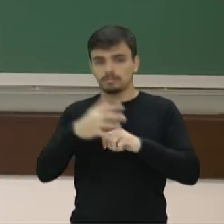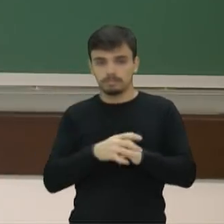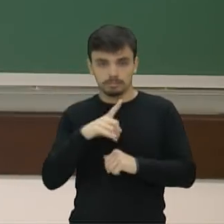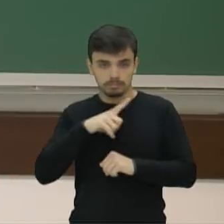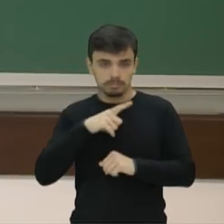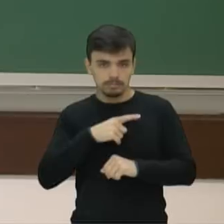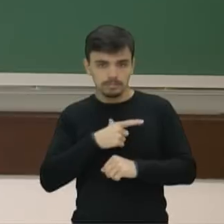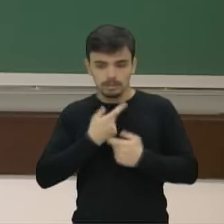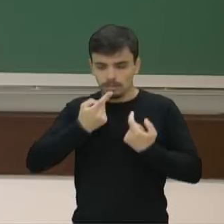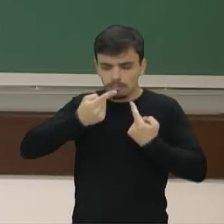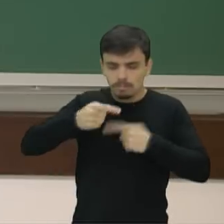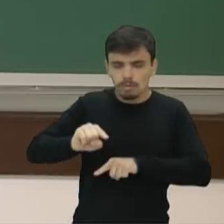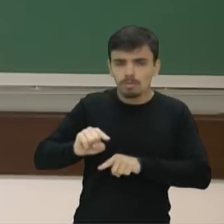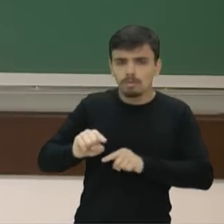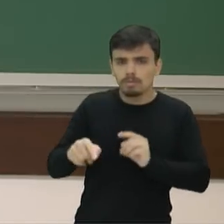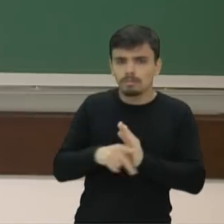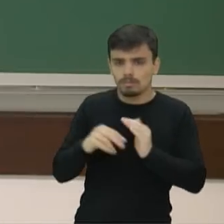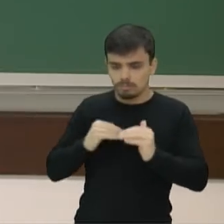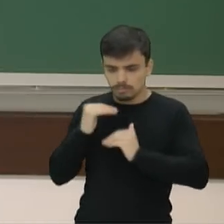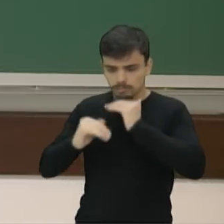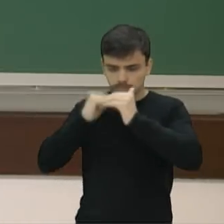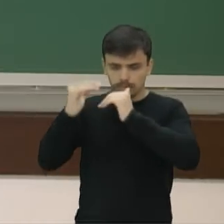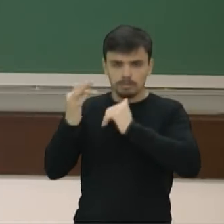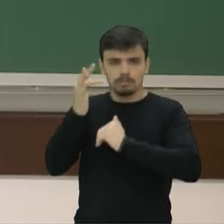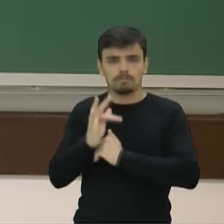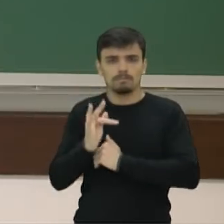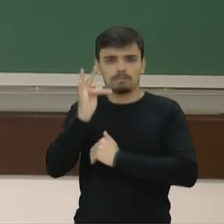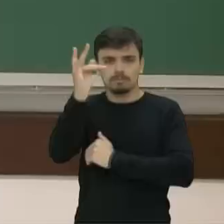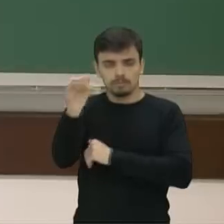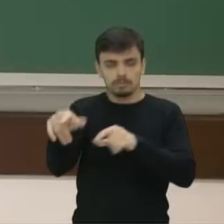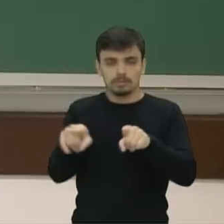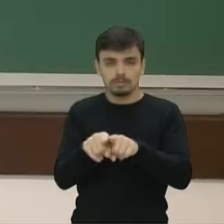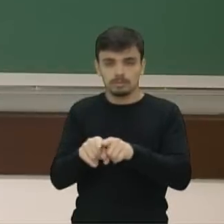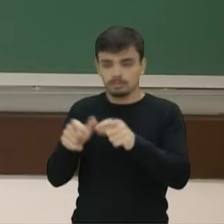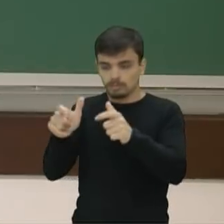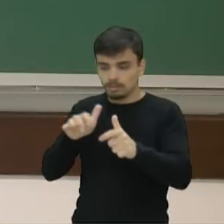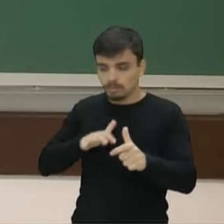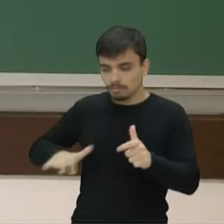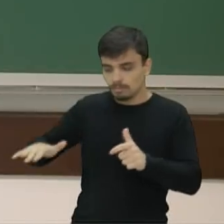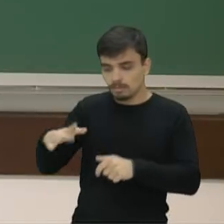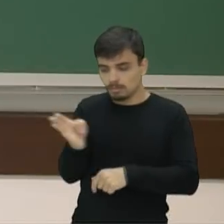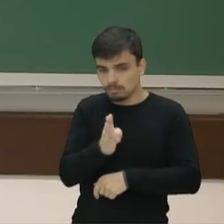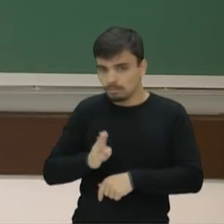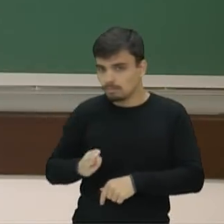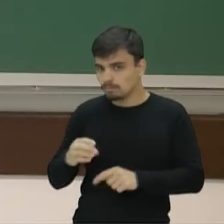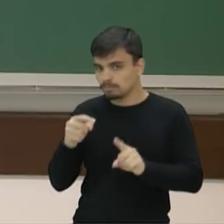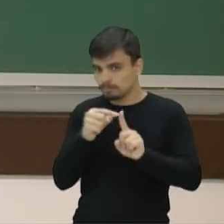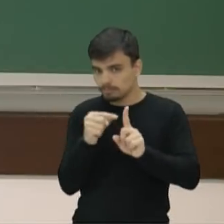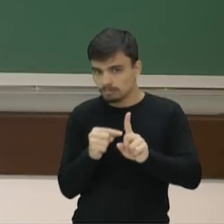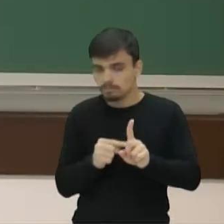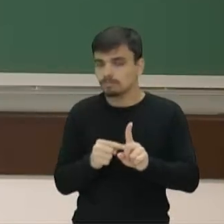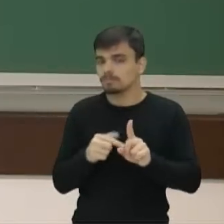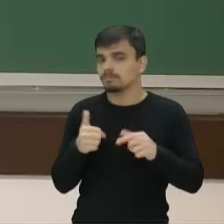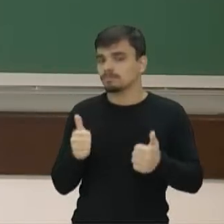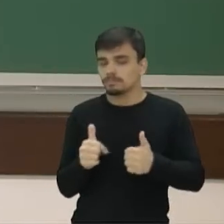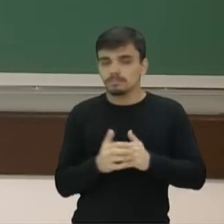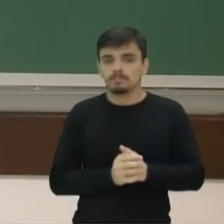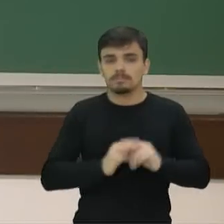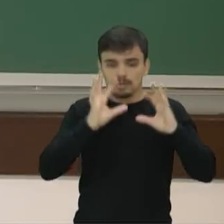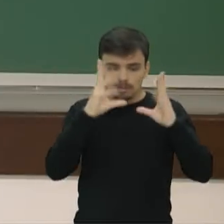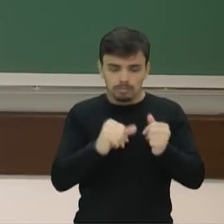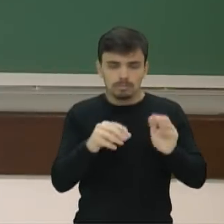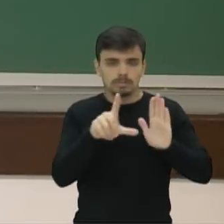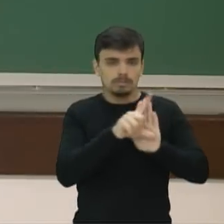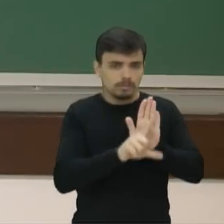estará comprometendo as gerações futuras daquele peixe, daquela espécie de animal. Então, todas essas